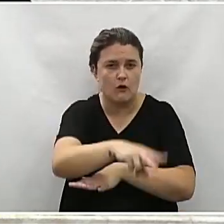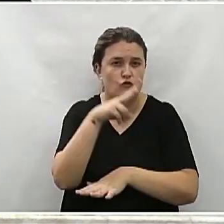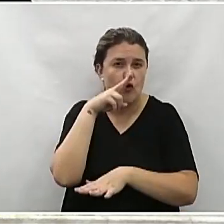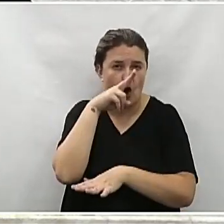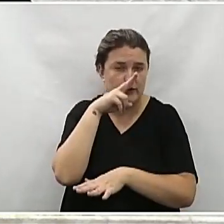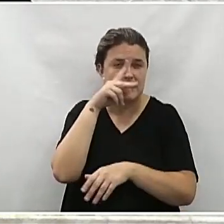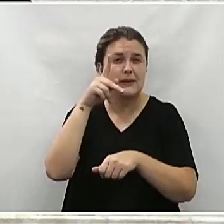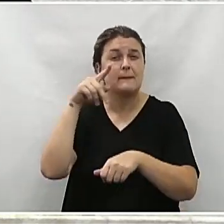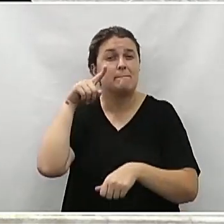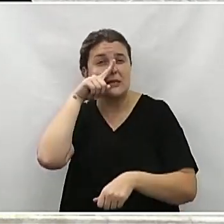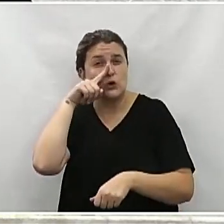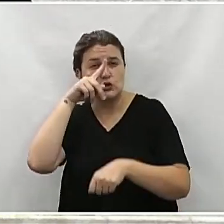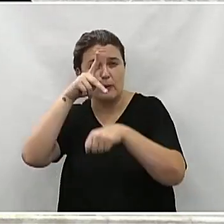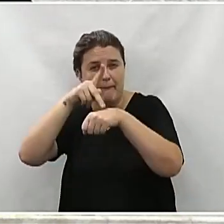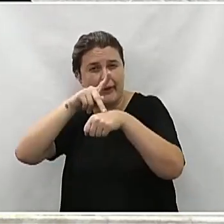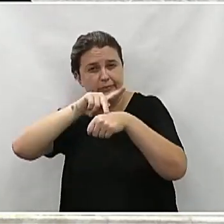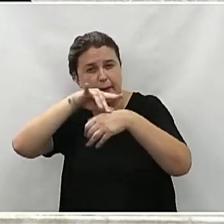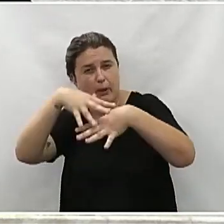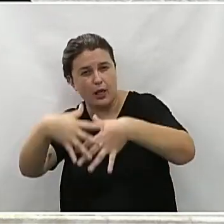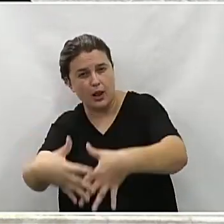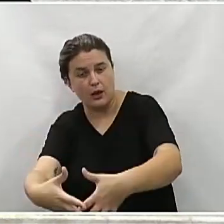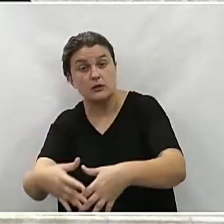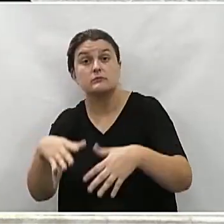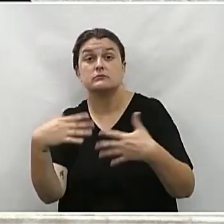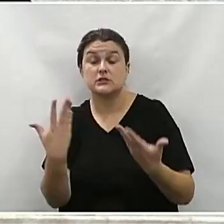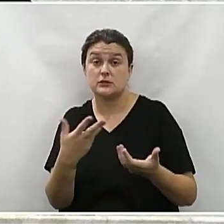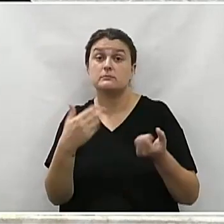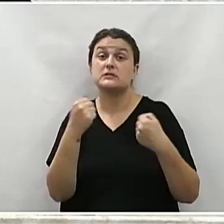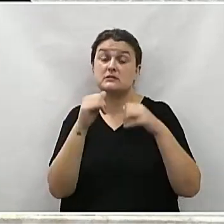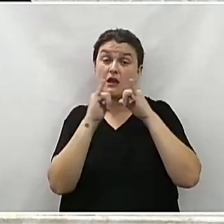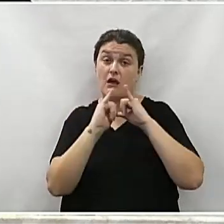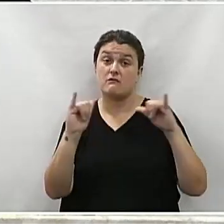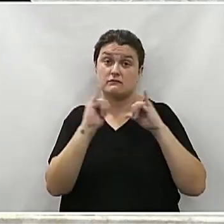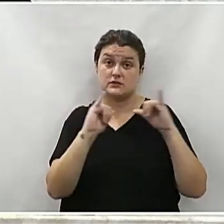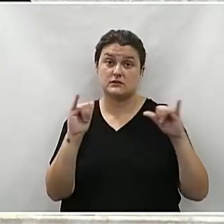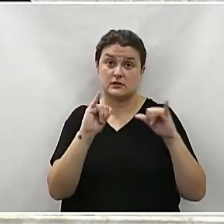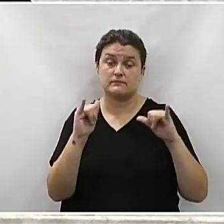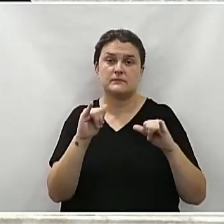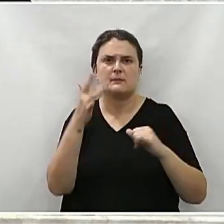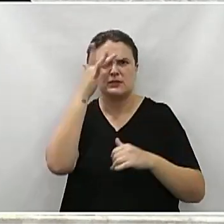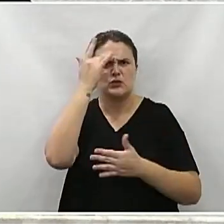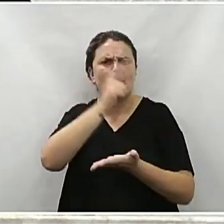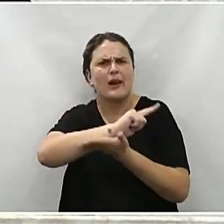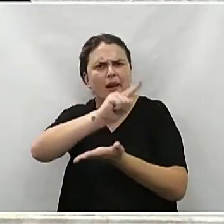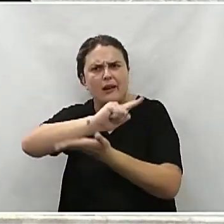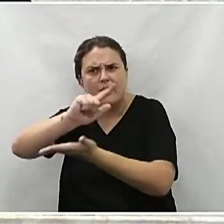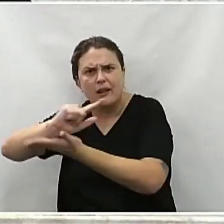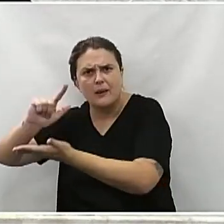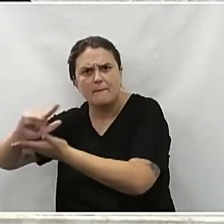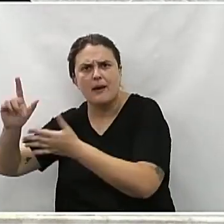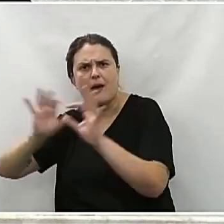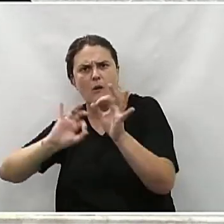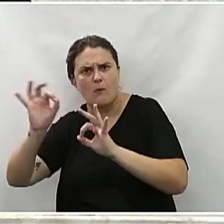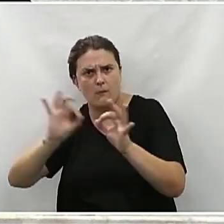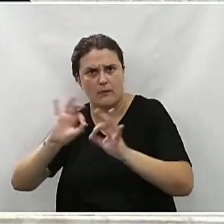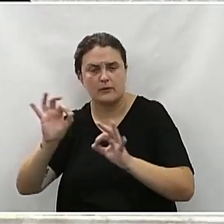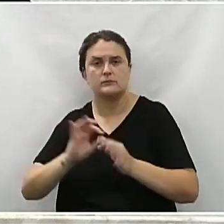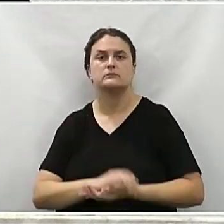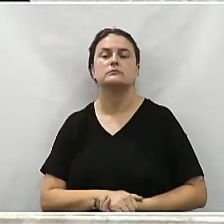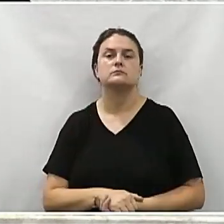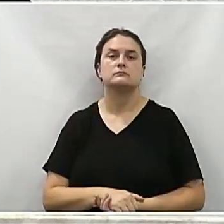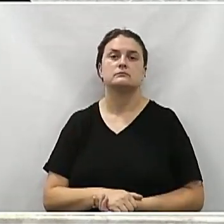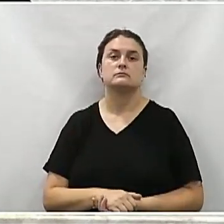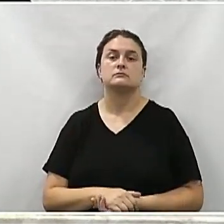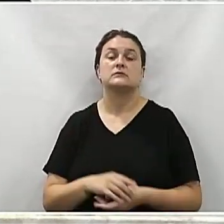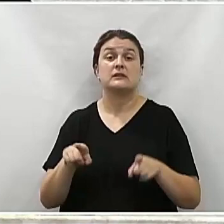pedras, entre outros concomitantes, é necessário que o município faça mais limpezas nos locais de trilhas e lugares,